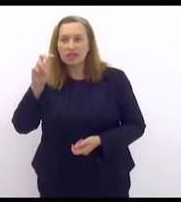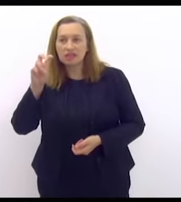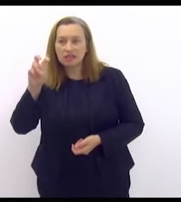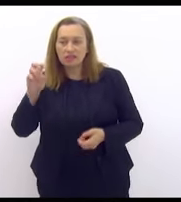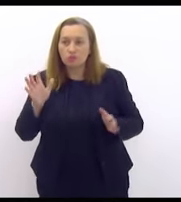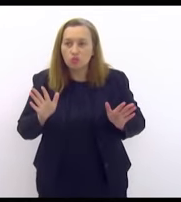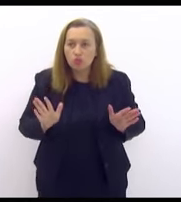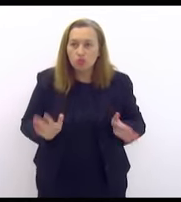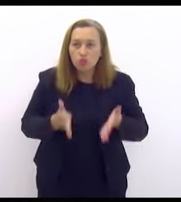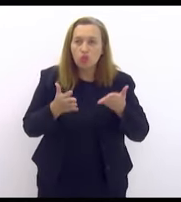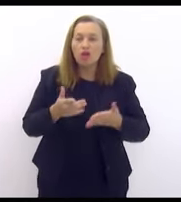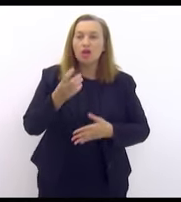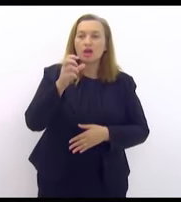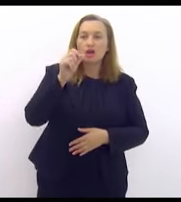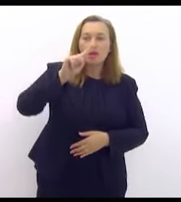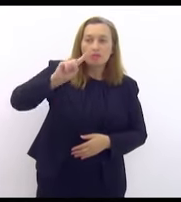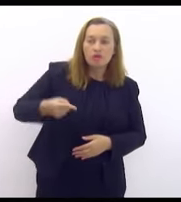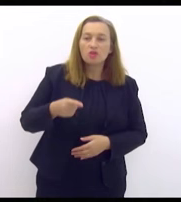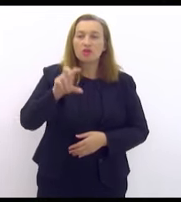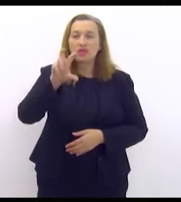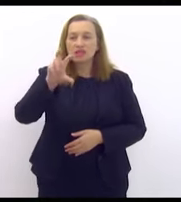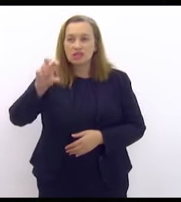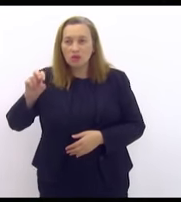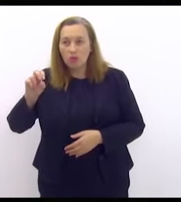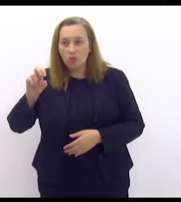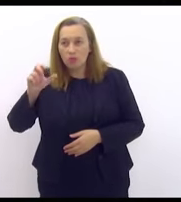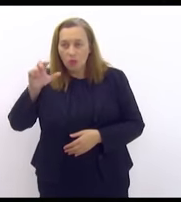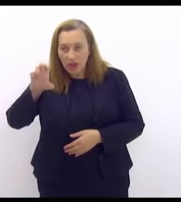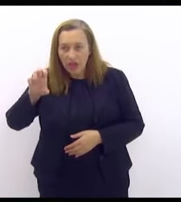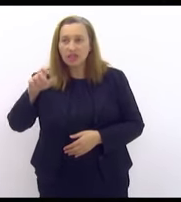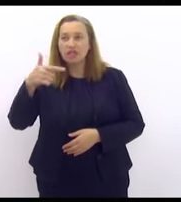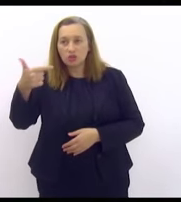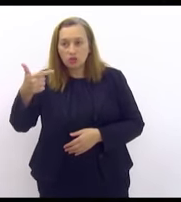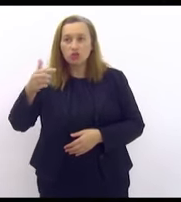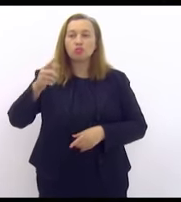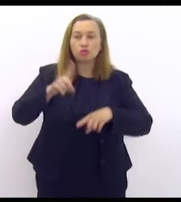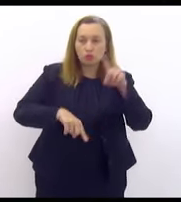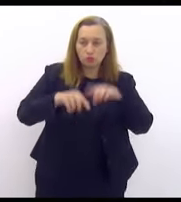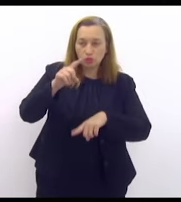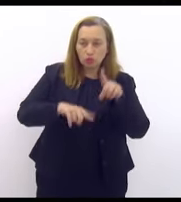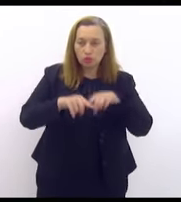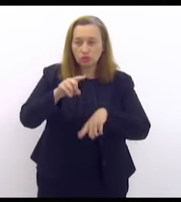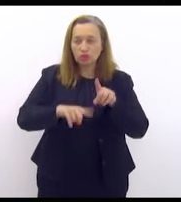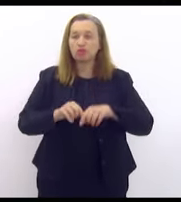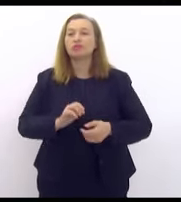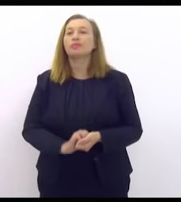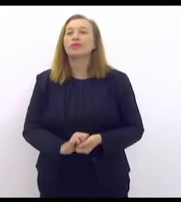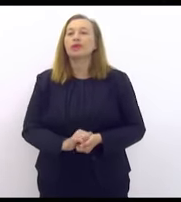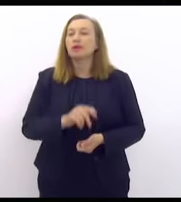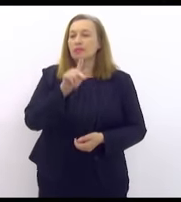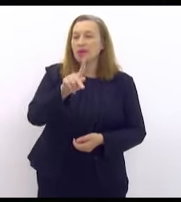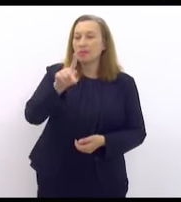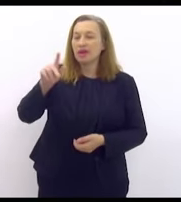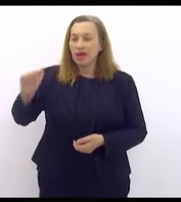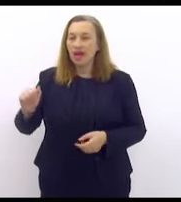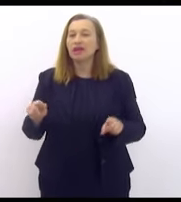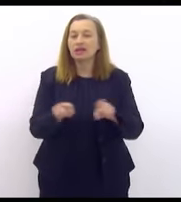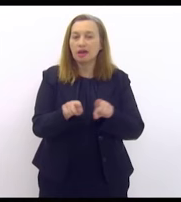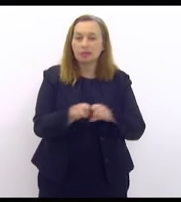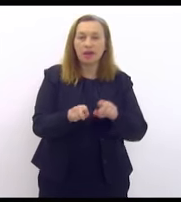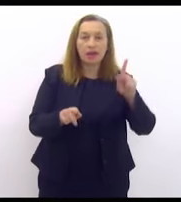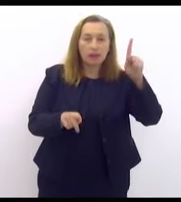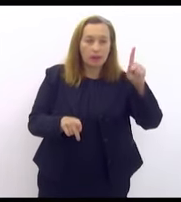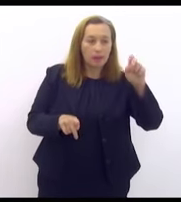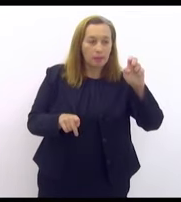iniciativas, 1.052 produtos e 525 ações orçamentárias. Tanto o PPA quanto o PEDES cumprem